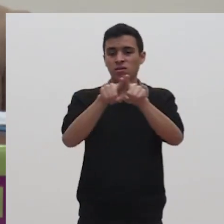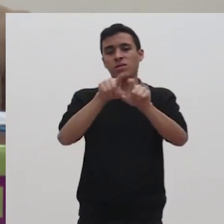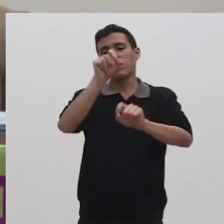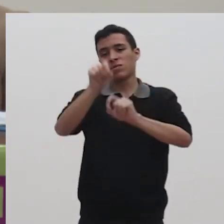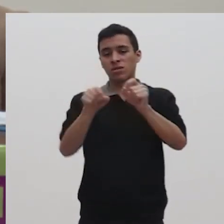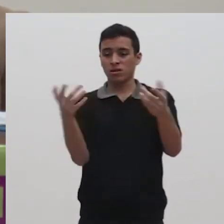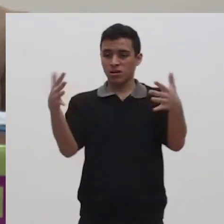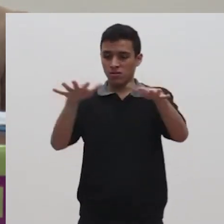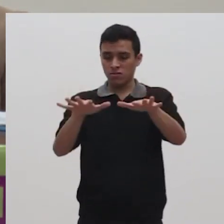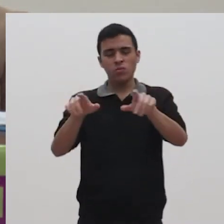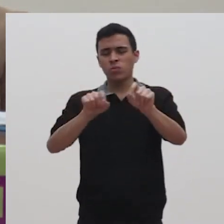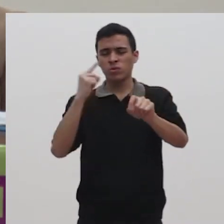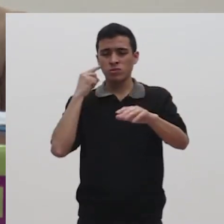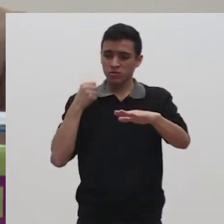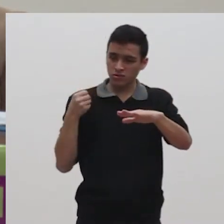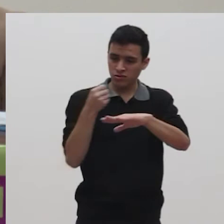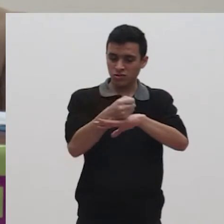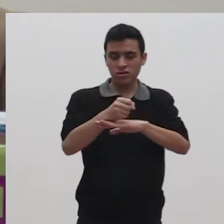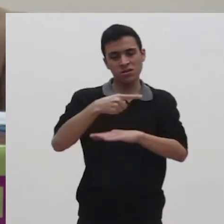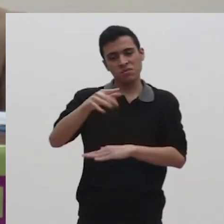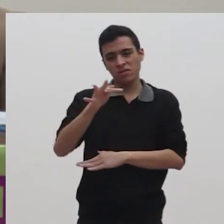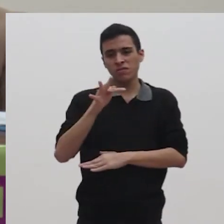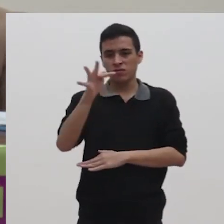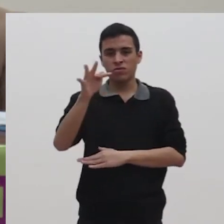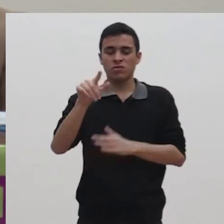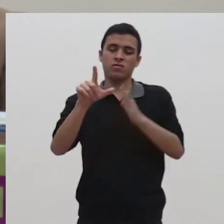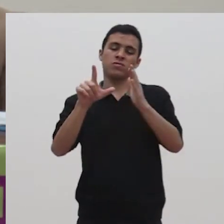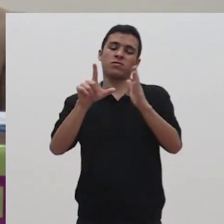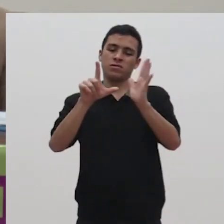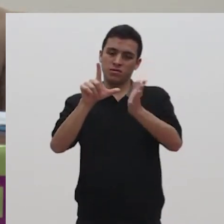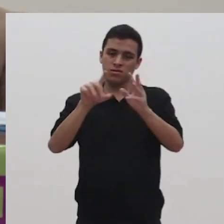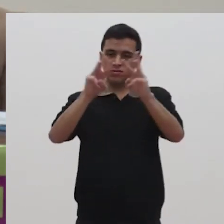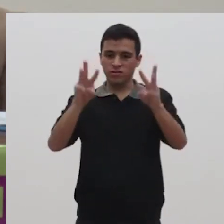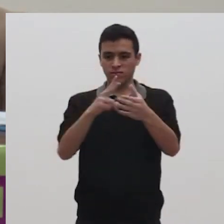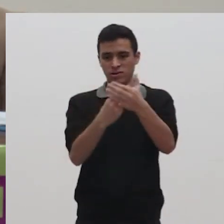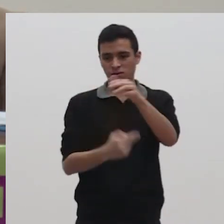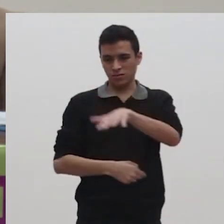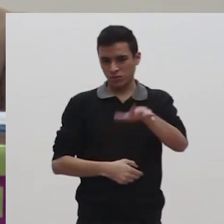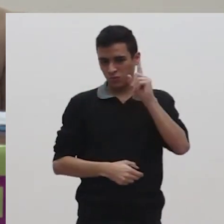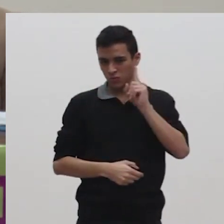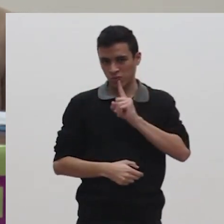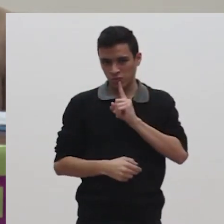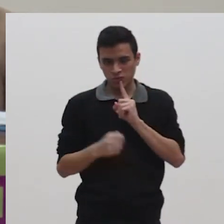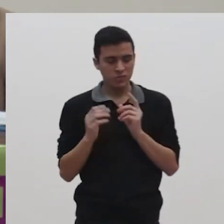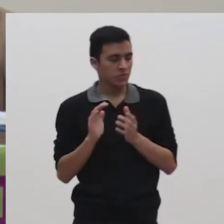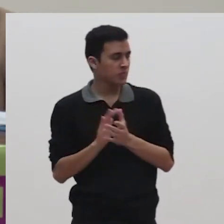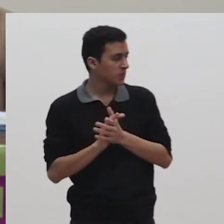também com a inclusão dos surdos e com a ideia de ser uma universidade bilíngue para os surdos.